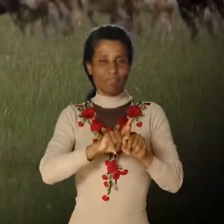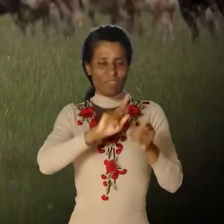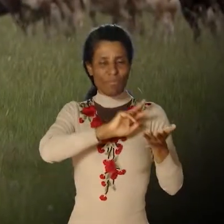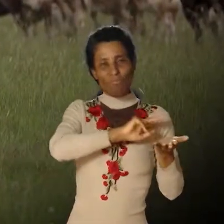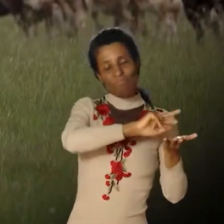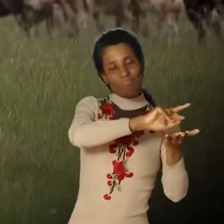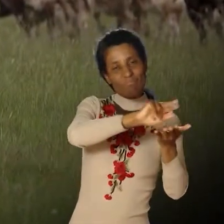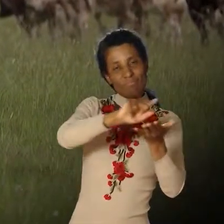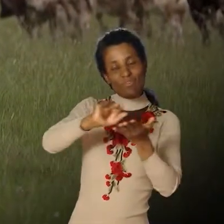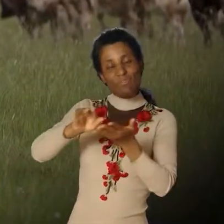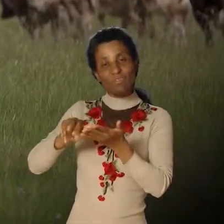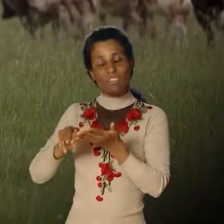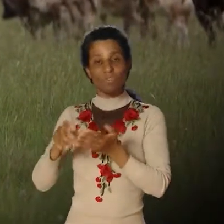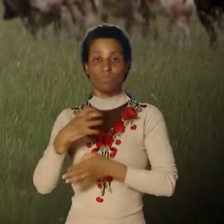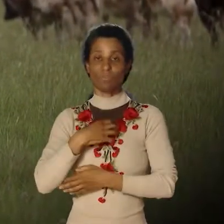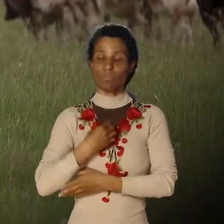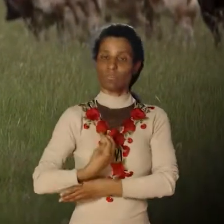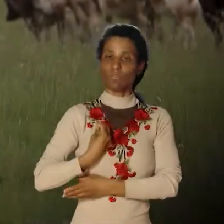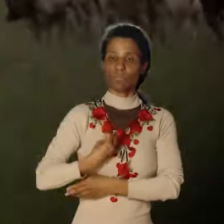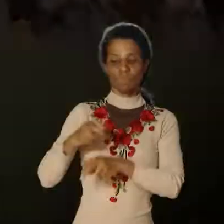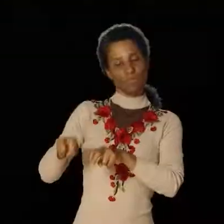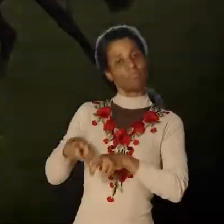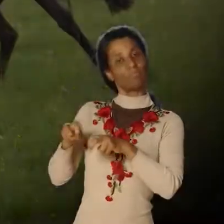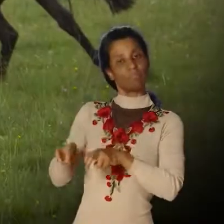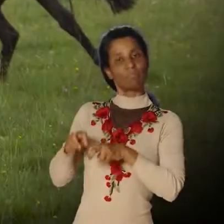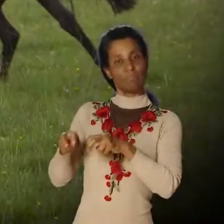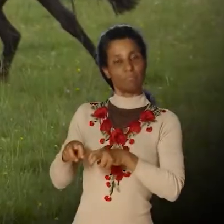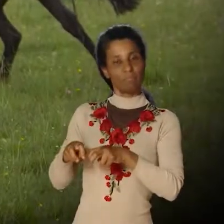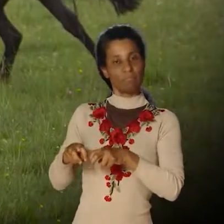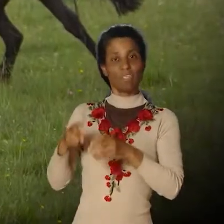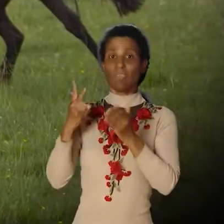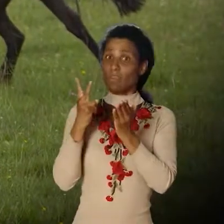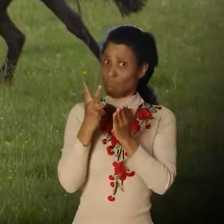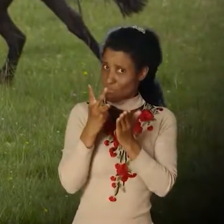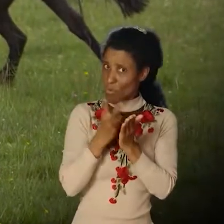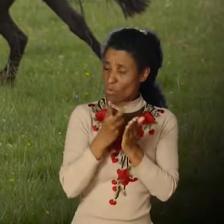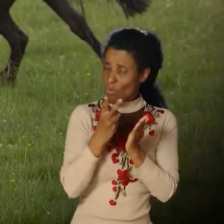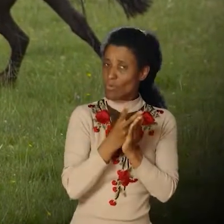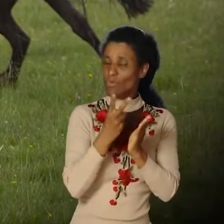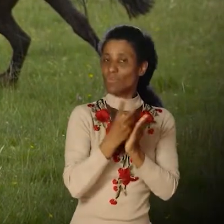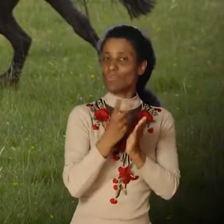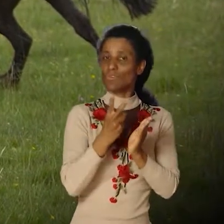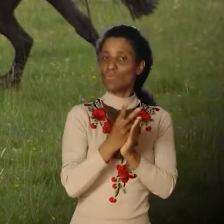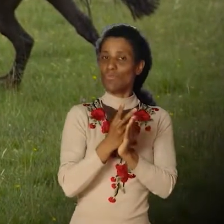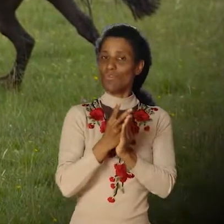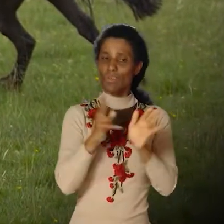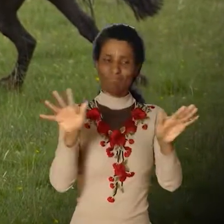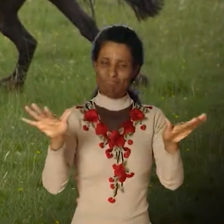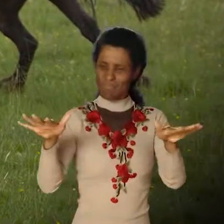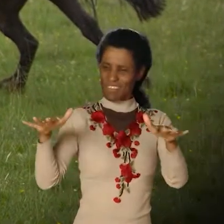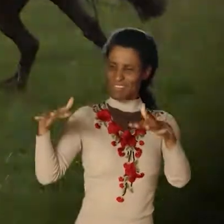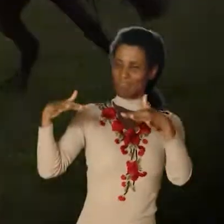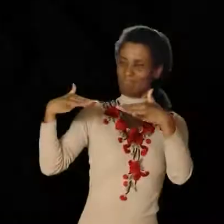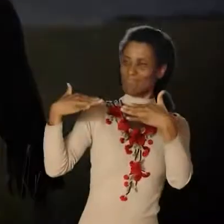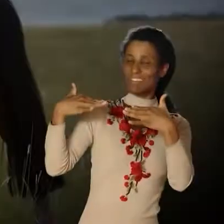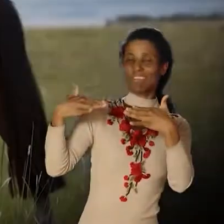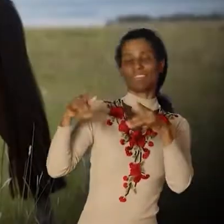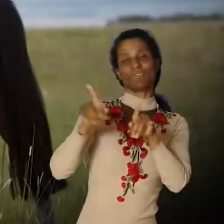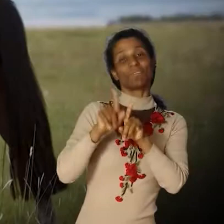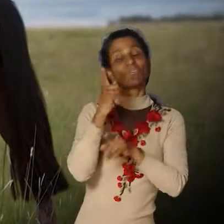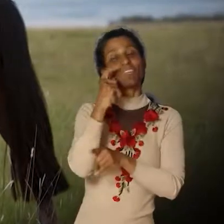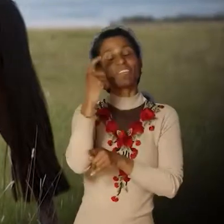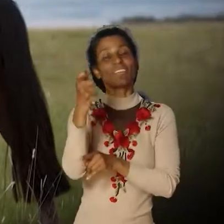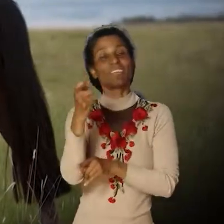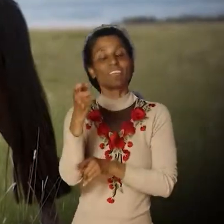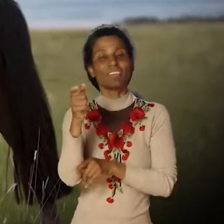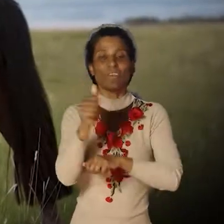às transformações e adversidades da vida no campo. E segue atraindo muito a atenção e